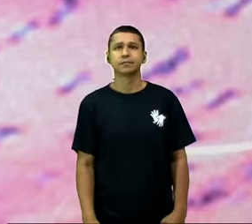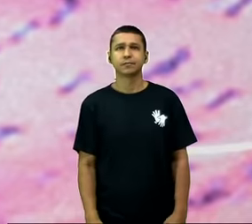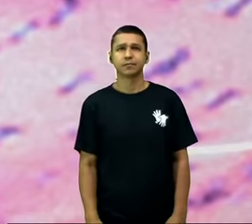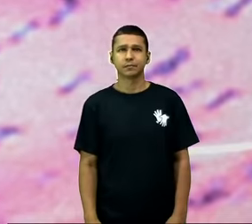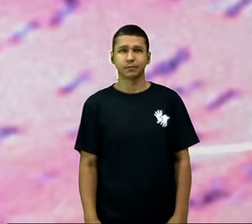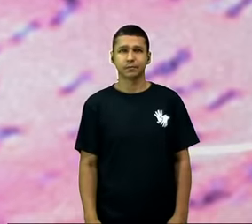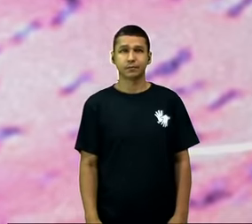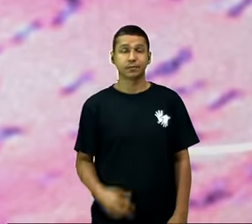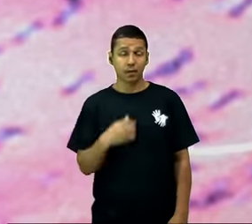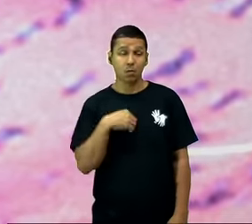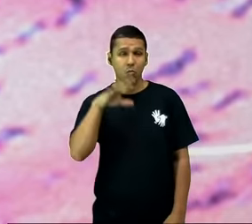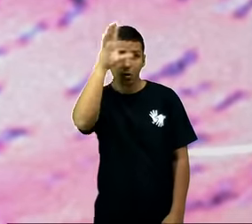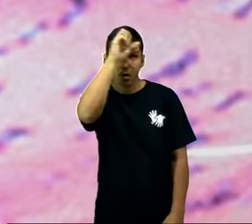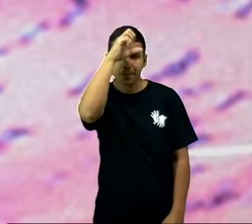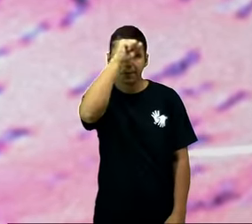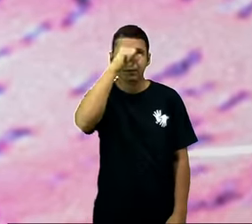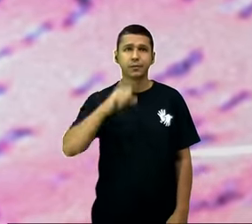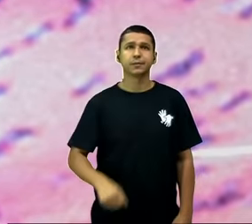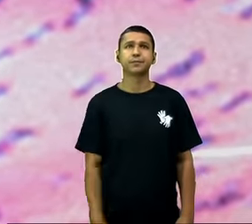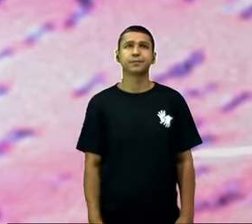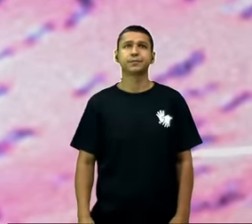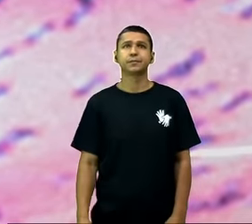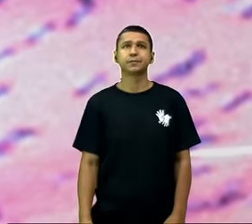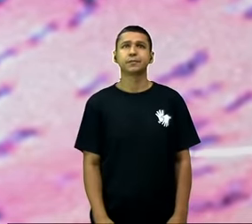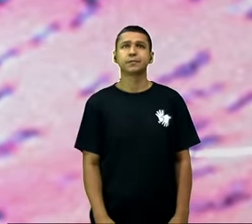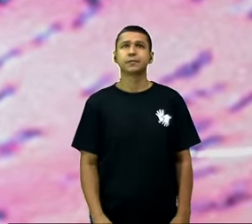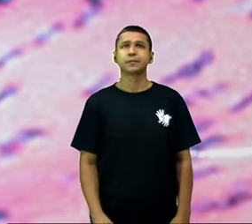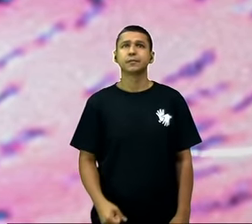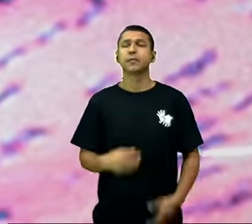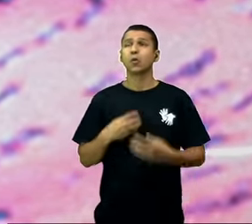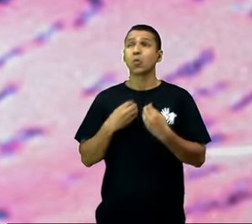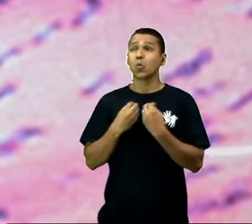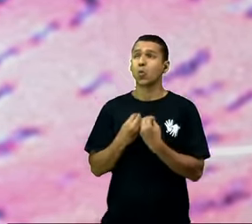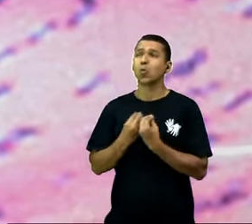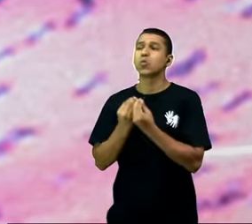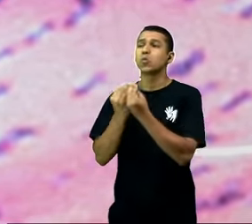Sabe o que eu tenho aprendido, irmão? Aquilo que eu entrego me define.